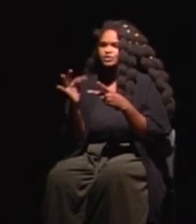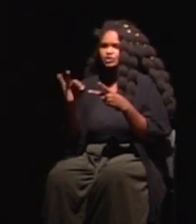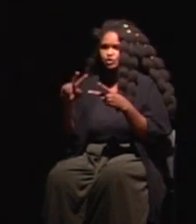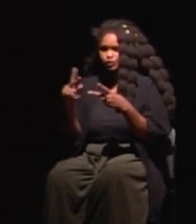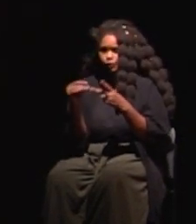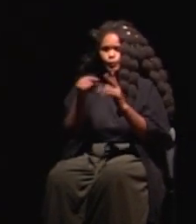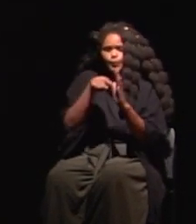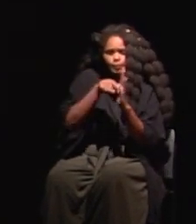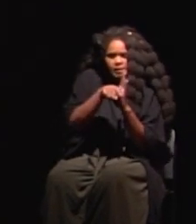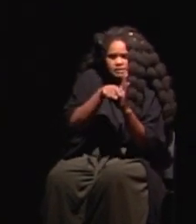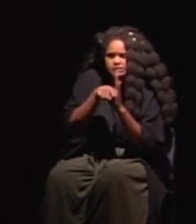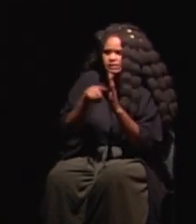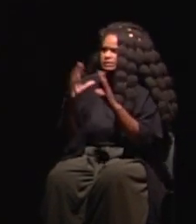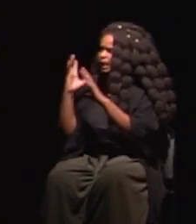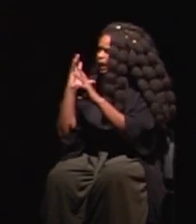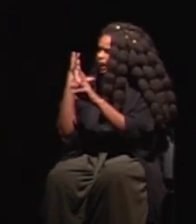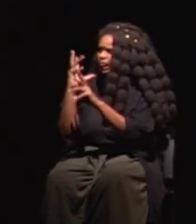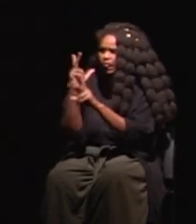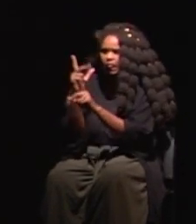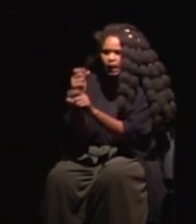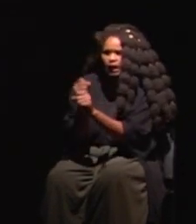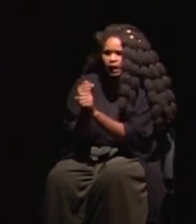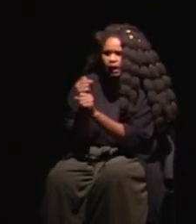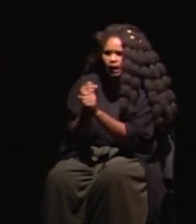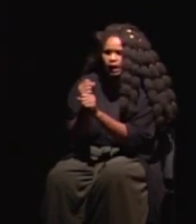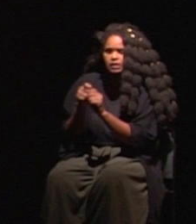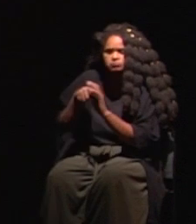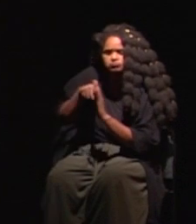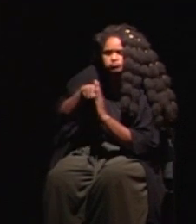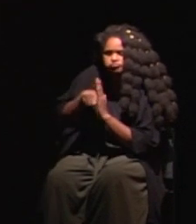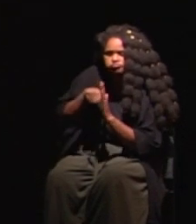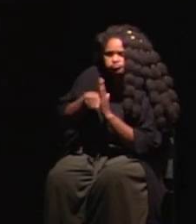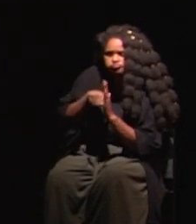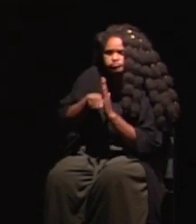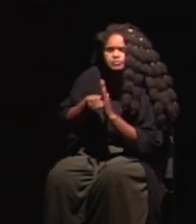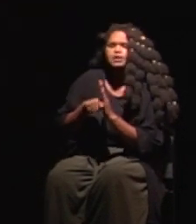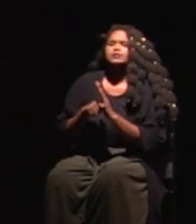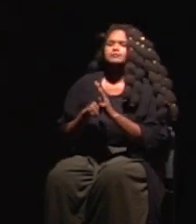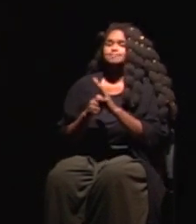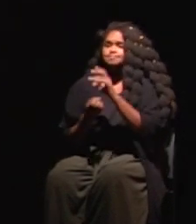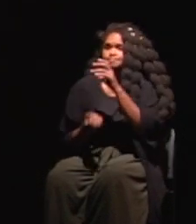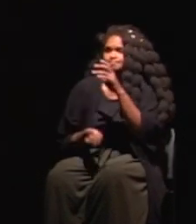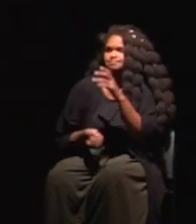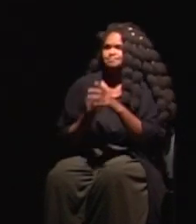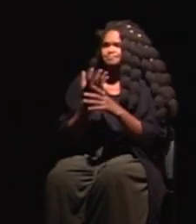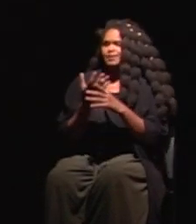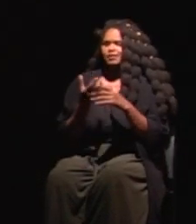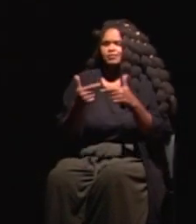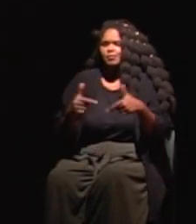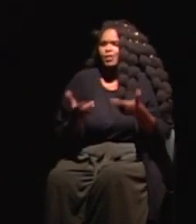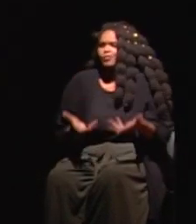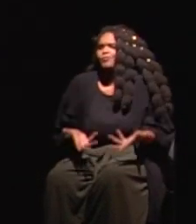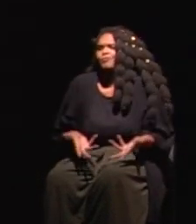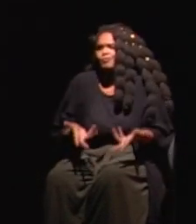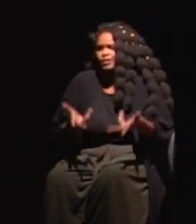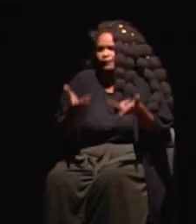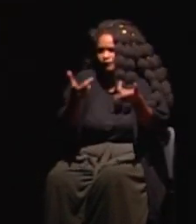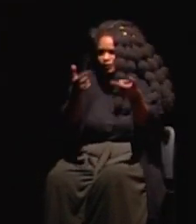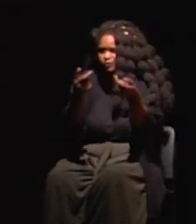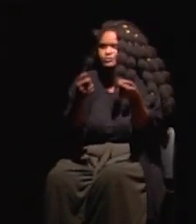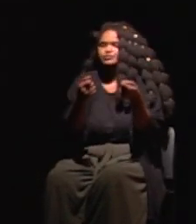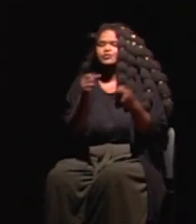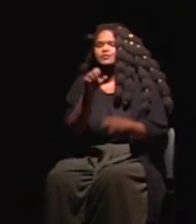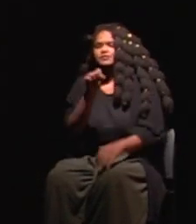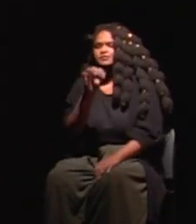de pesquisa ao longo dos últimos anos, construíram esta síntese maravilhosa do trabalho igualmente maravilhoso de